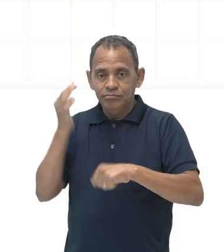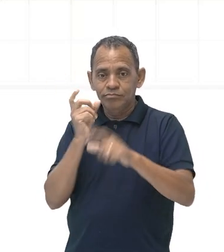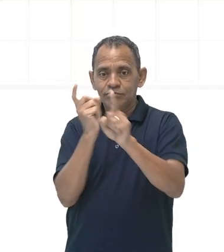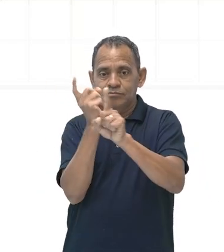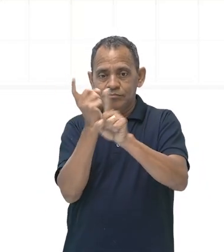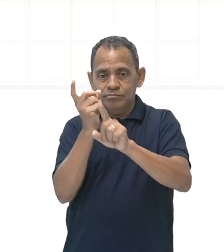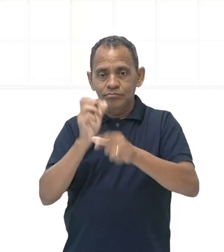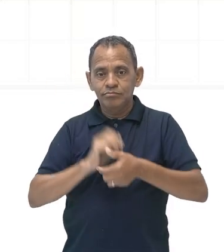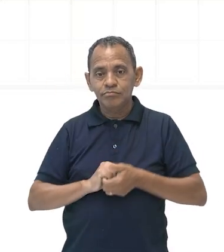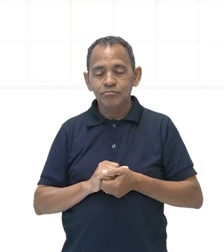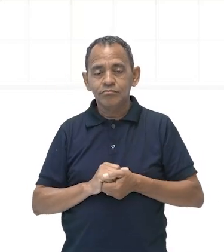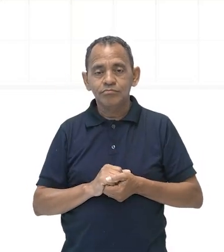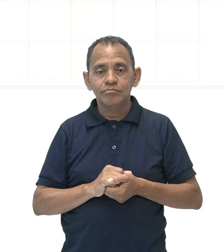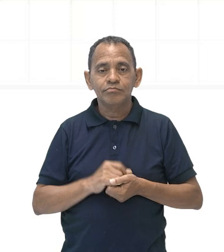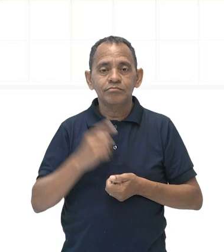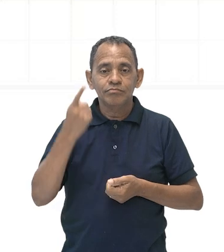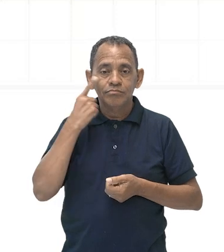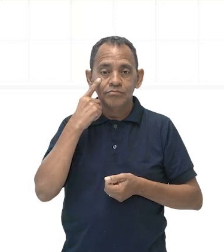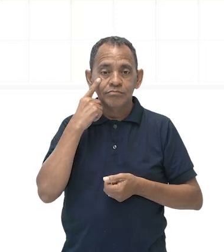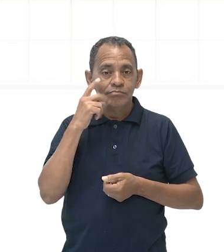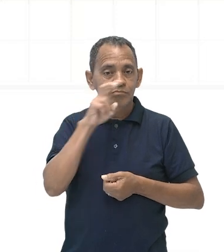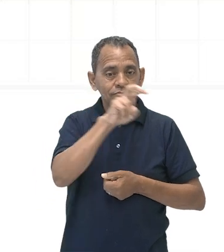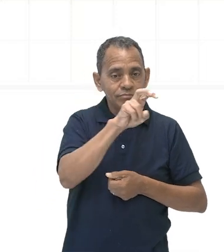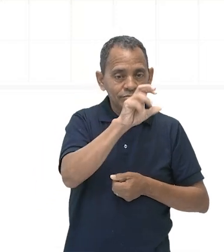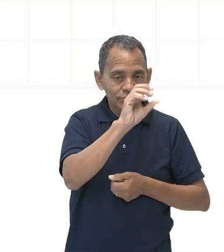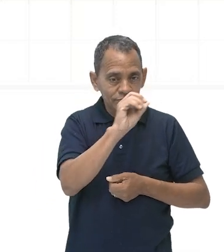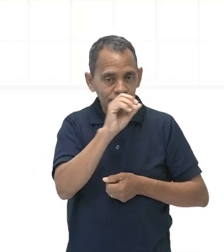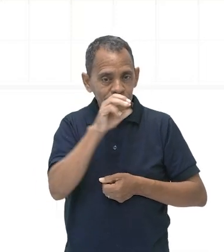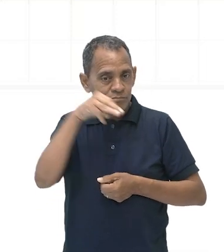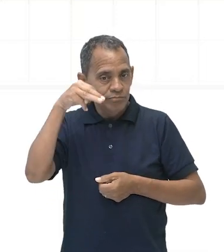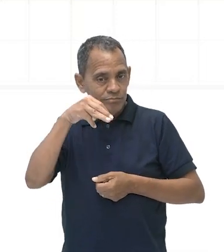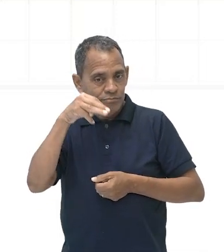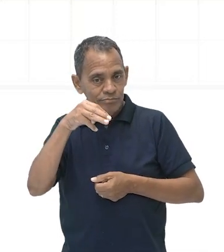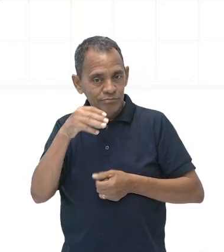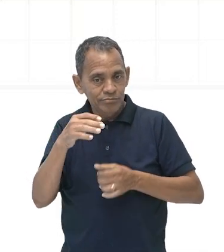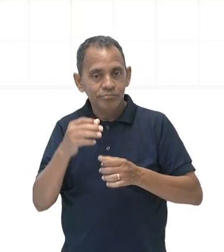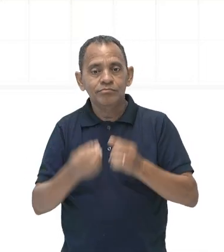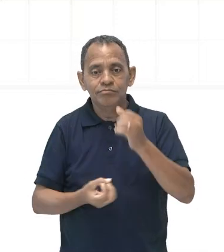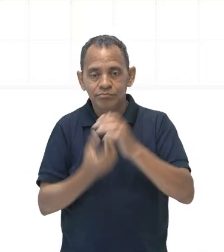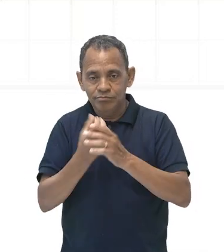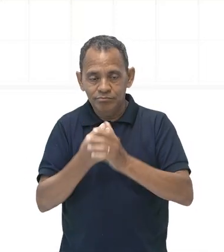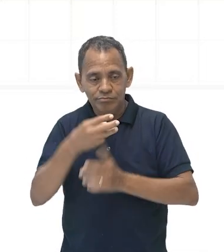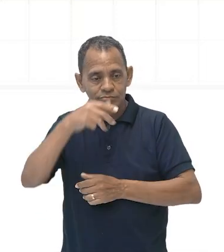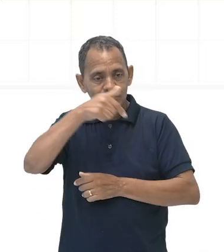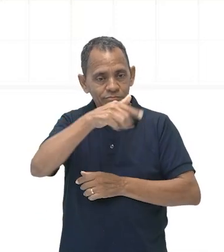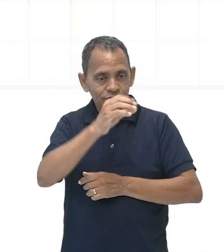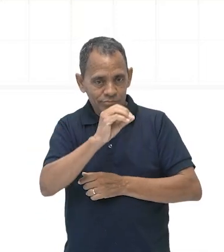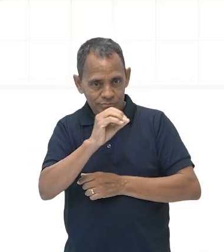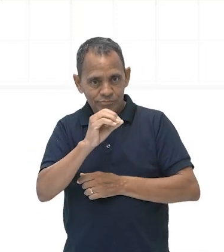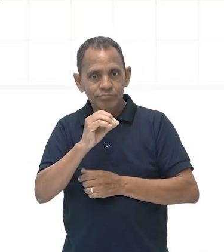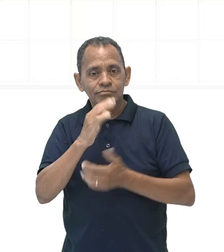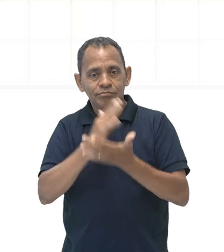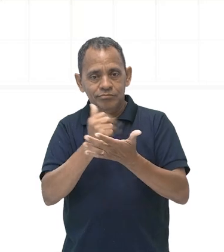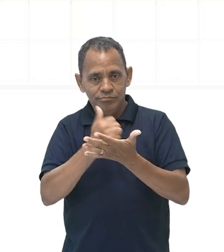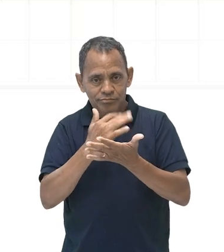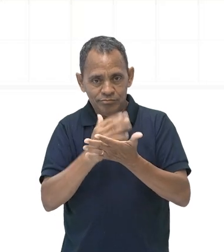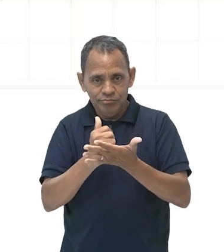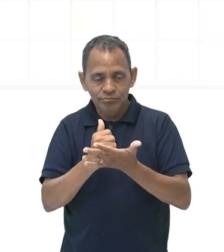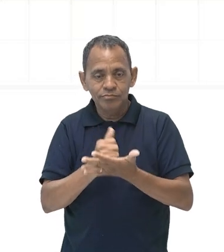encontrou. Então, vejam, em 50 minutos é produzido 70 bolos. Se for 8 horas, né, que equivale